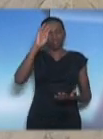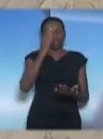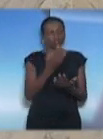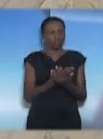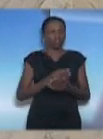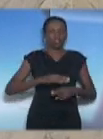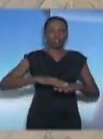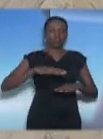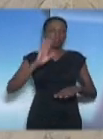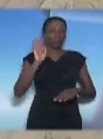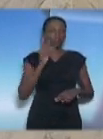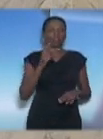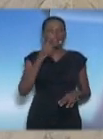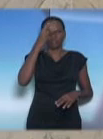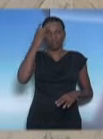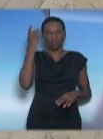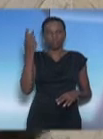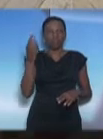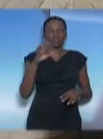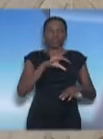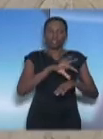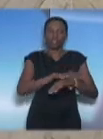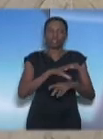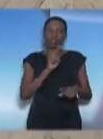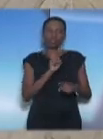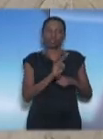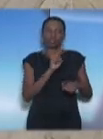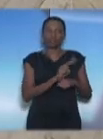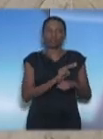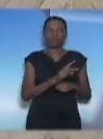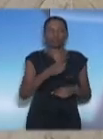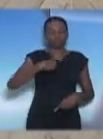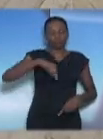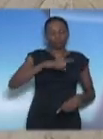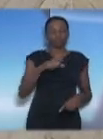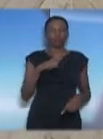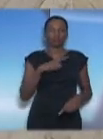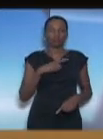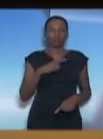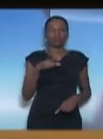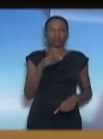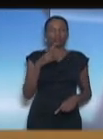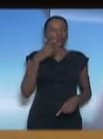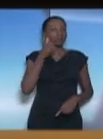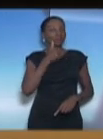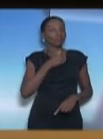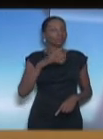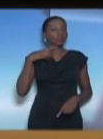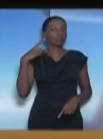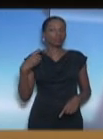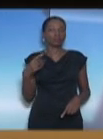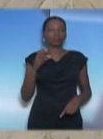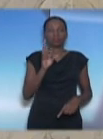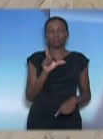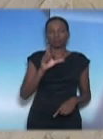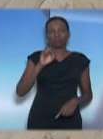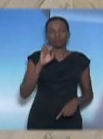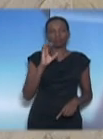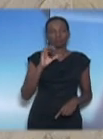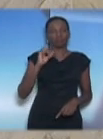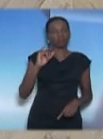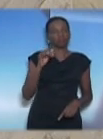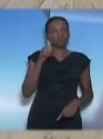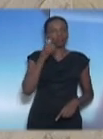confiabilidade para essa pessoa e para a segurança de... Nós temos aqui a deputada Alice Brandão, a deputada Analice, a deputada Maria Lúcia, várias senhoras aqui,